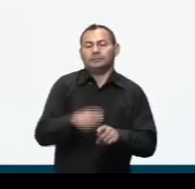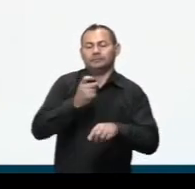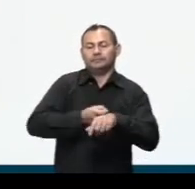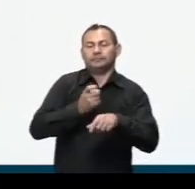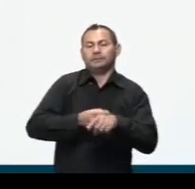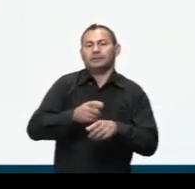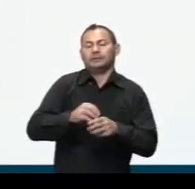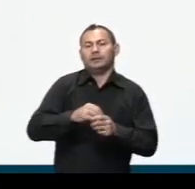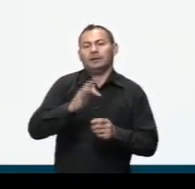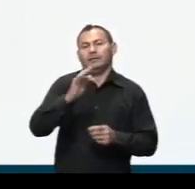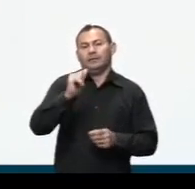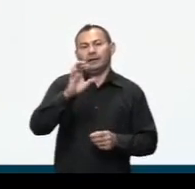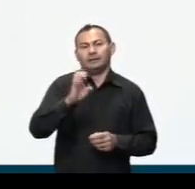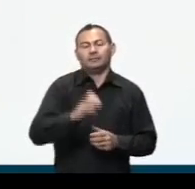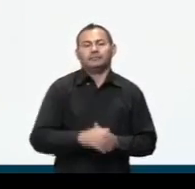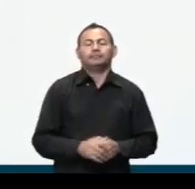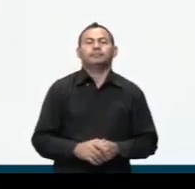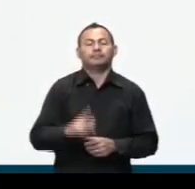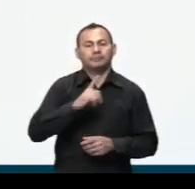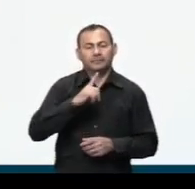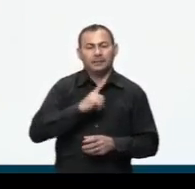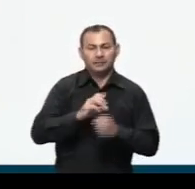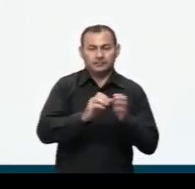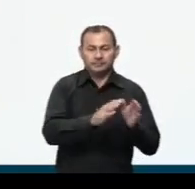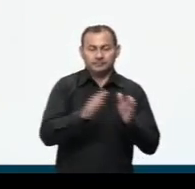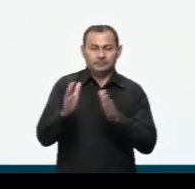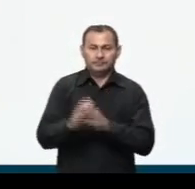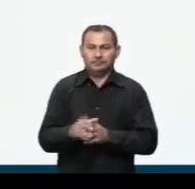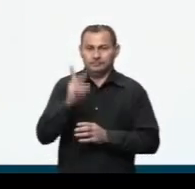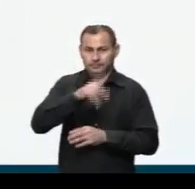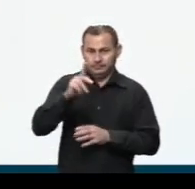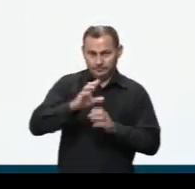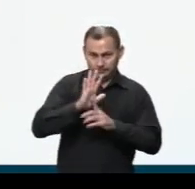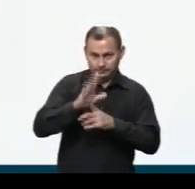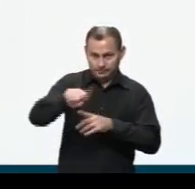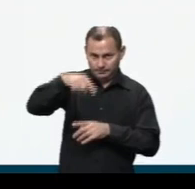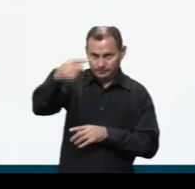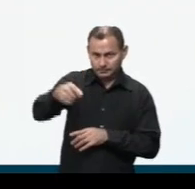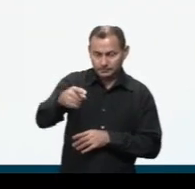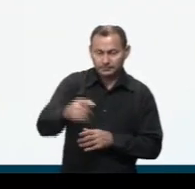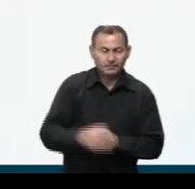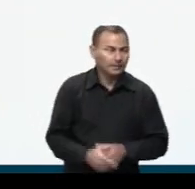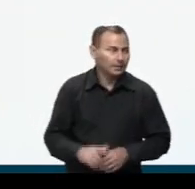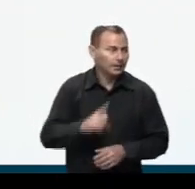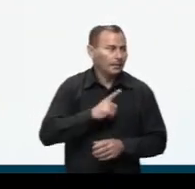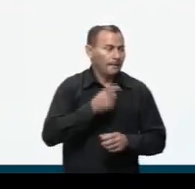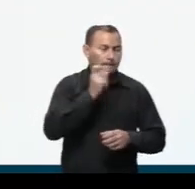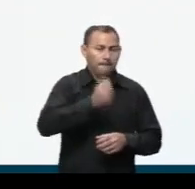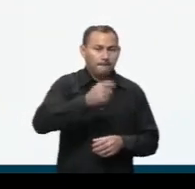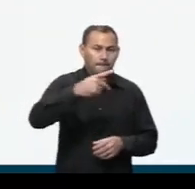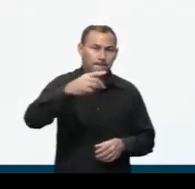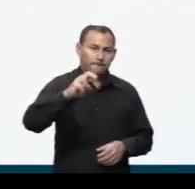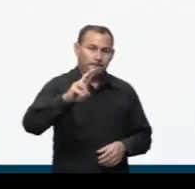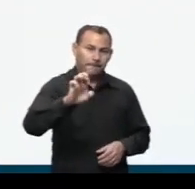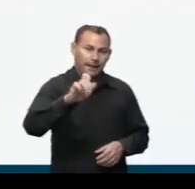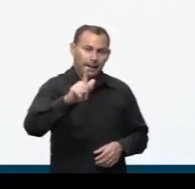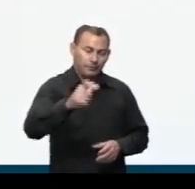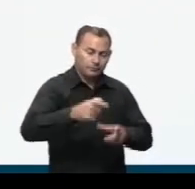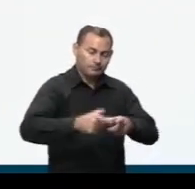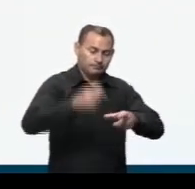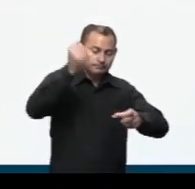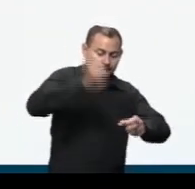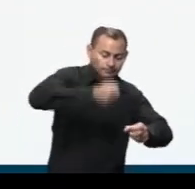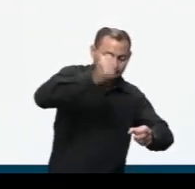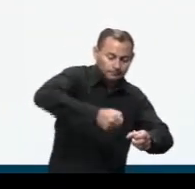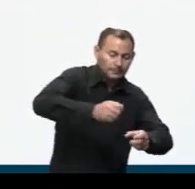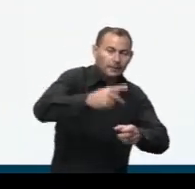e o outro prego da face, tá? Isso daqui a gente tem um slide ali, que o professor vai mostrar para você, que a gente tem o prego que vai simbolizar o eixo e